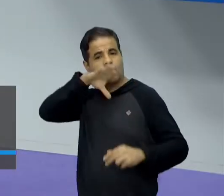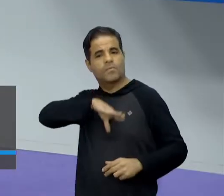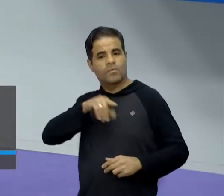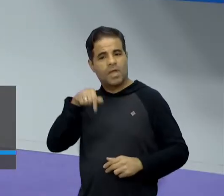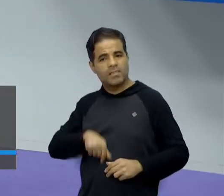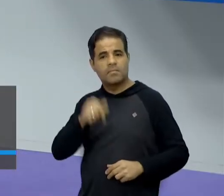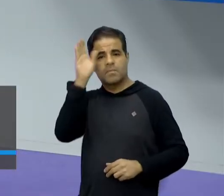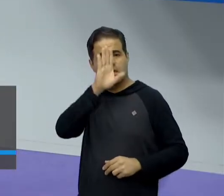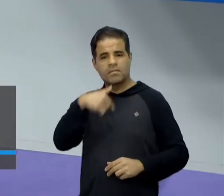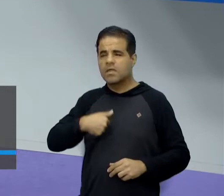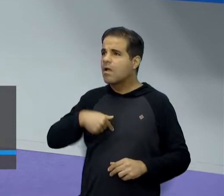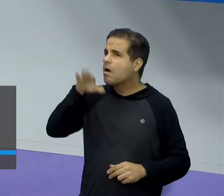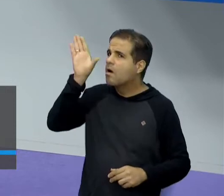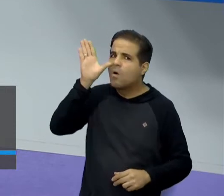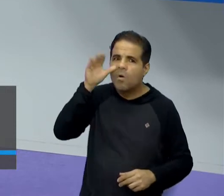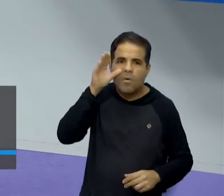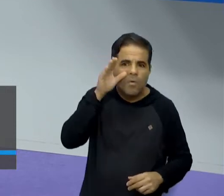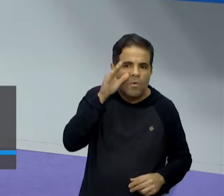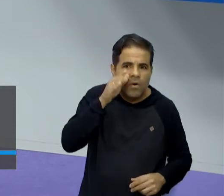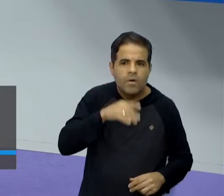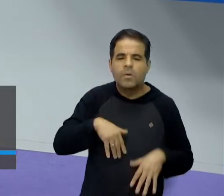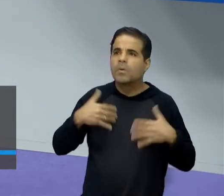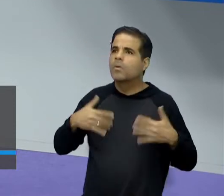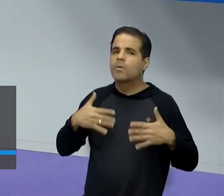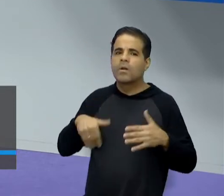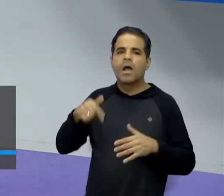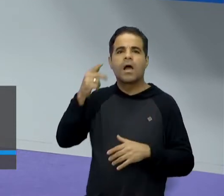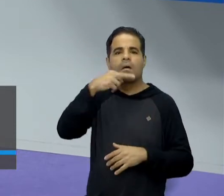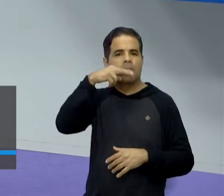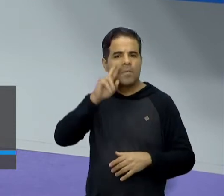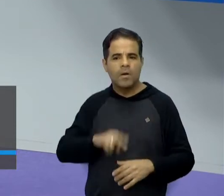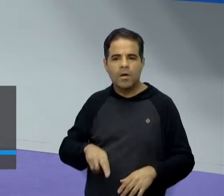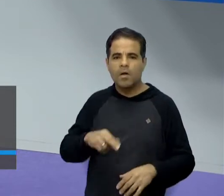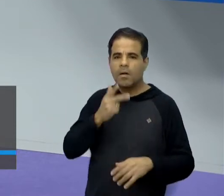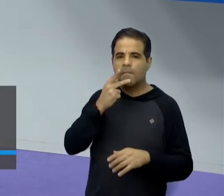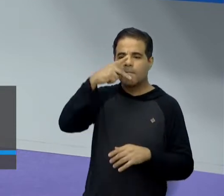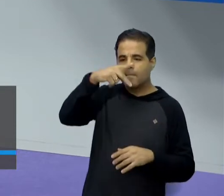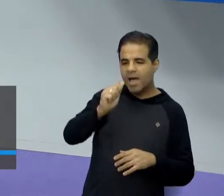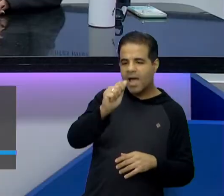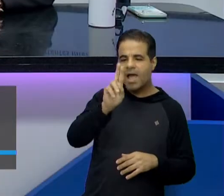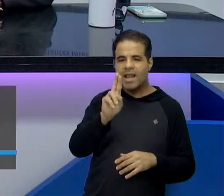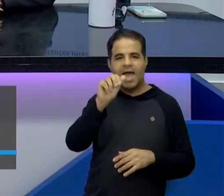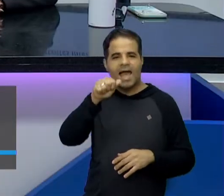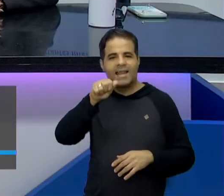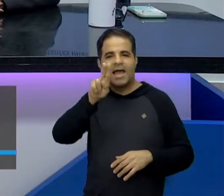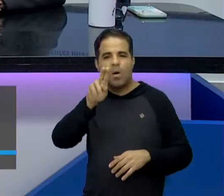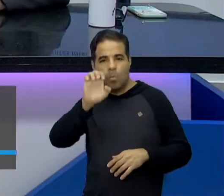Eu fiquei curiosíssimo. Já pensou um sujeito de Moscou falando Paranauê?